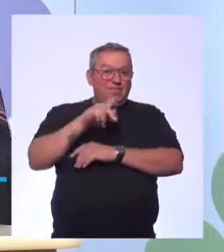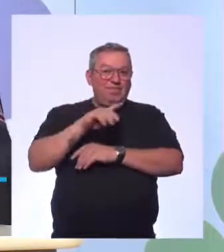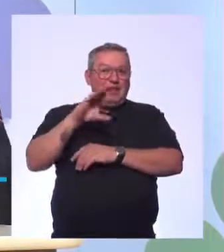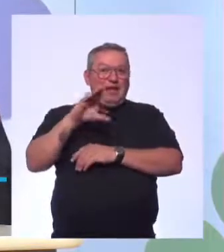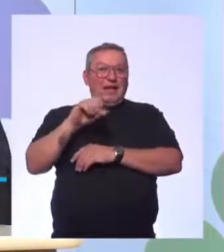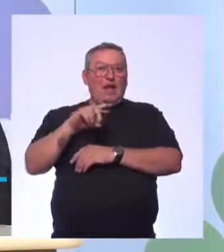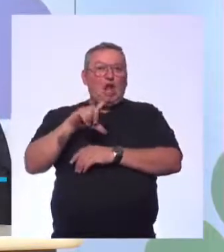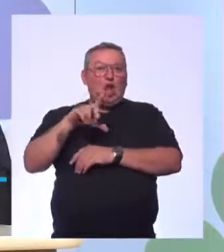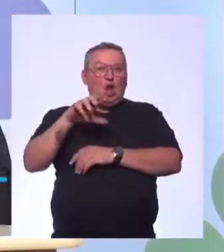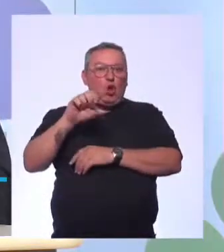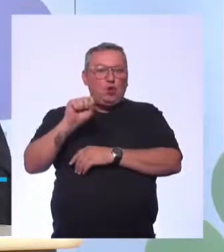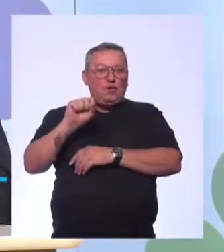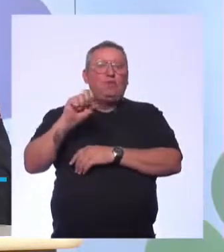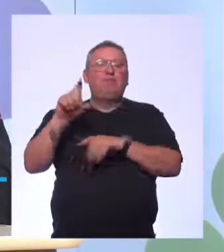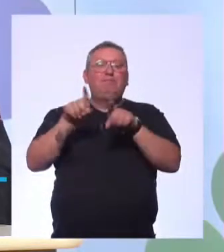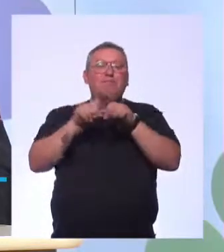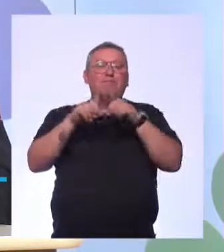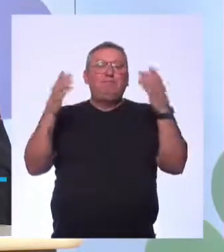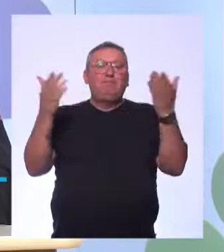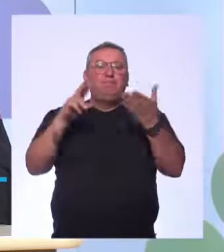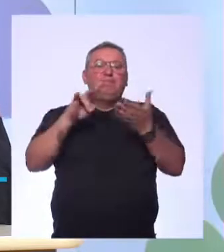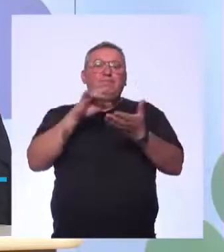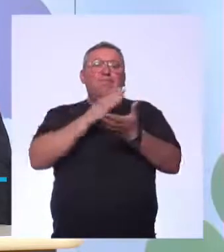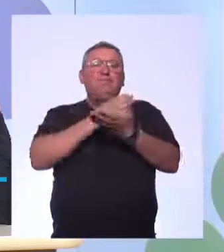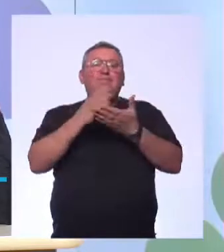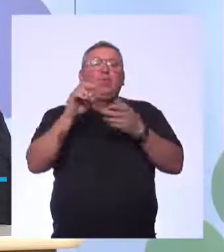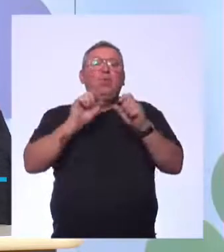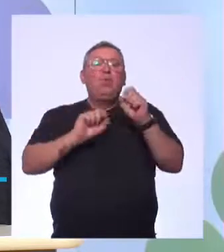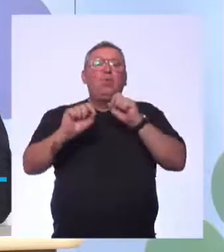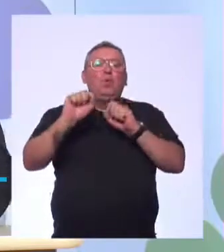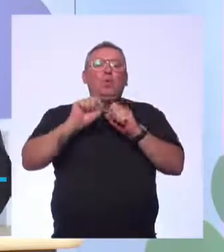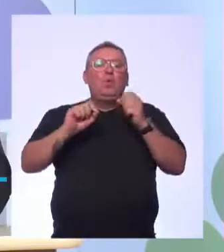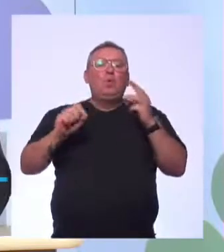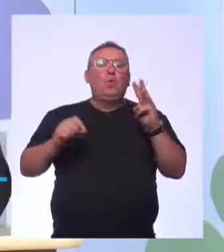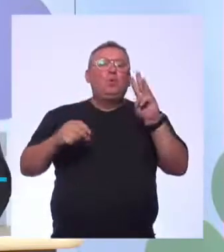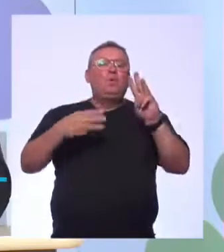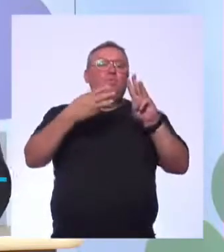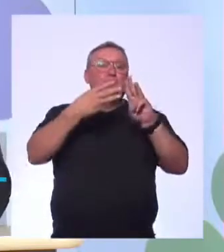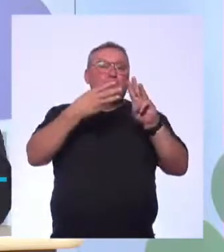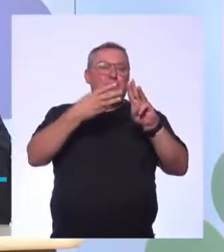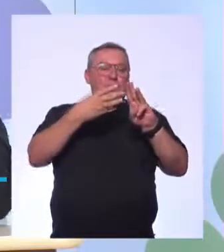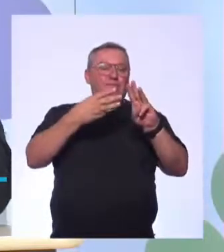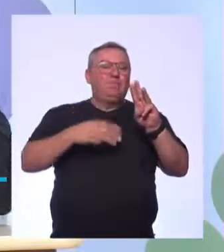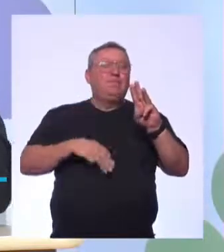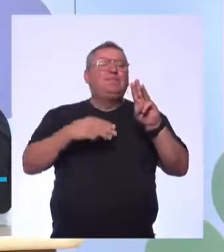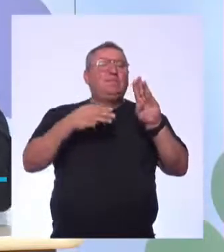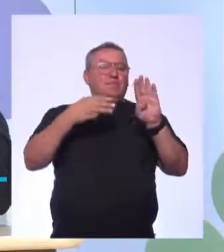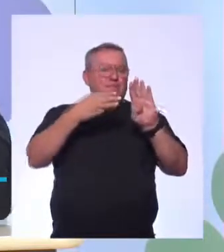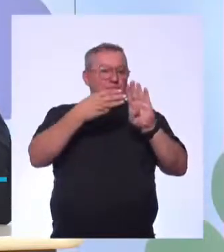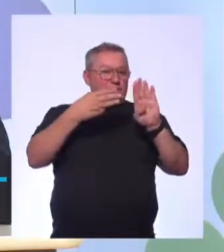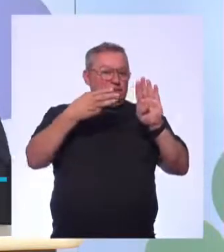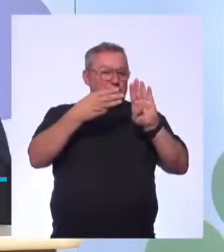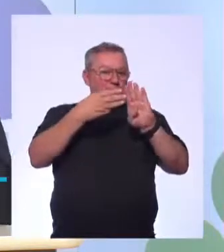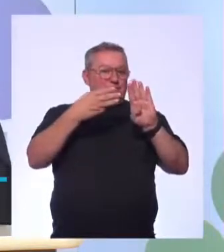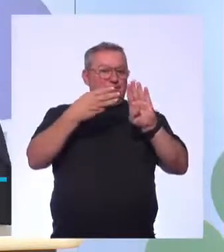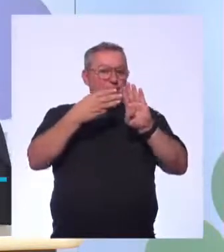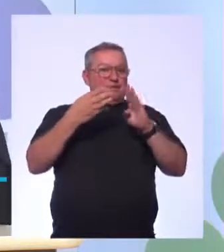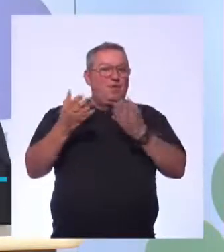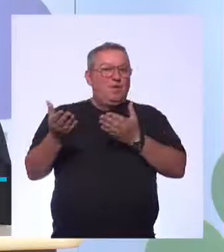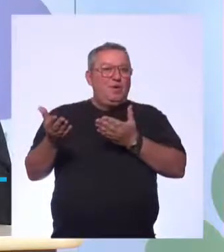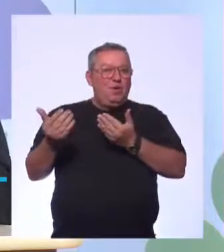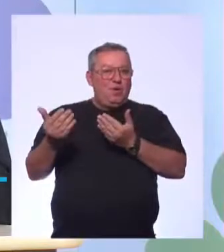Carlos Neri e nós vamos aí iniciar hoje o terceiro bimestre aí com os jovens